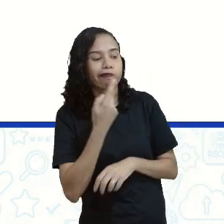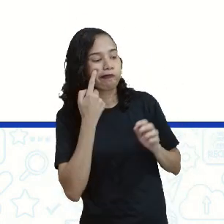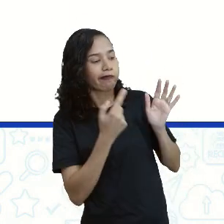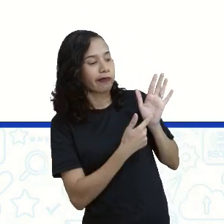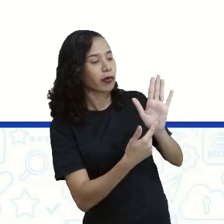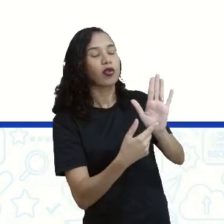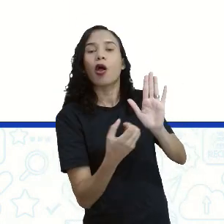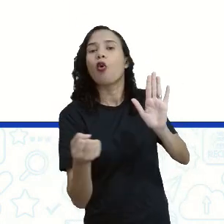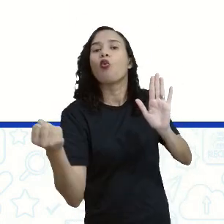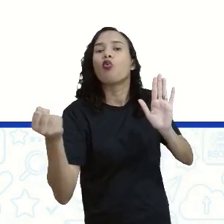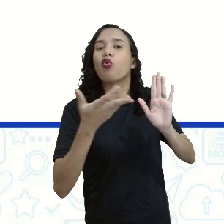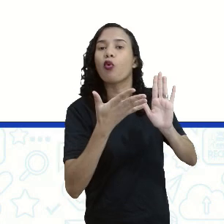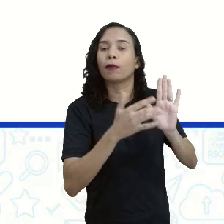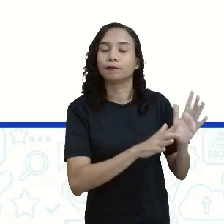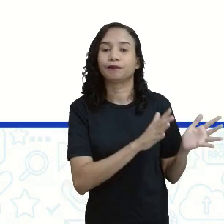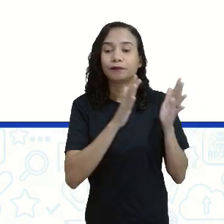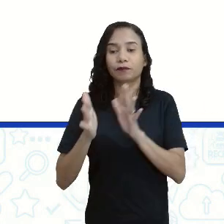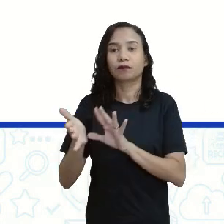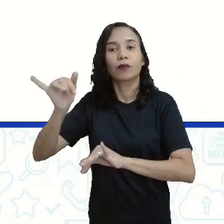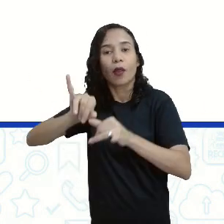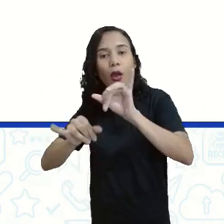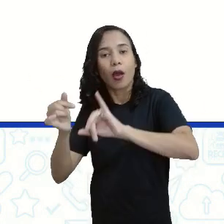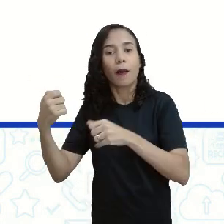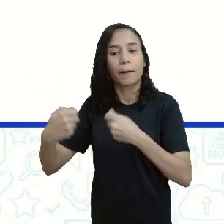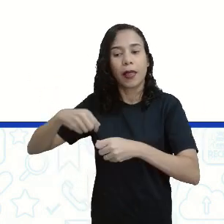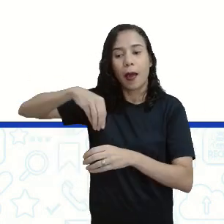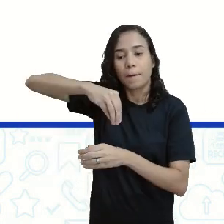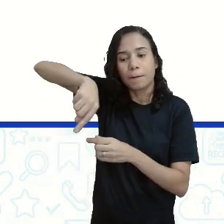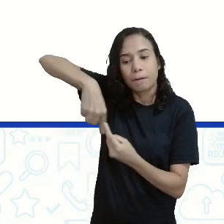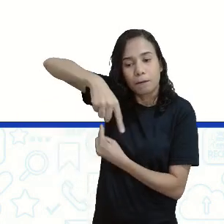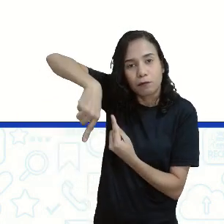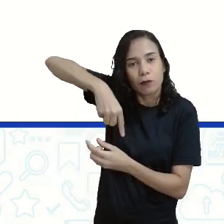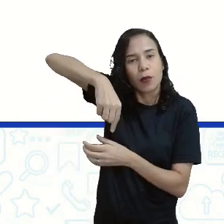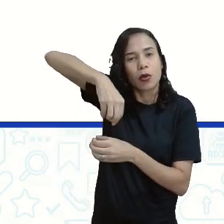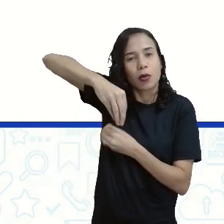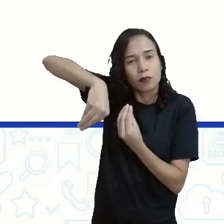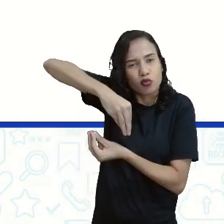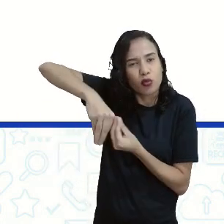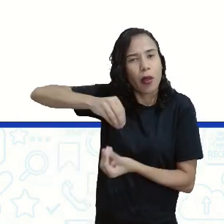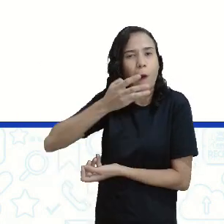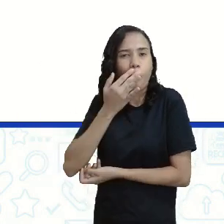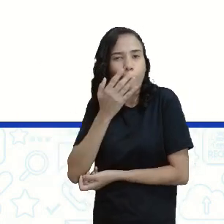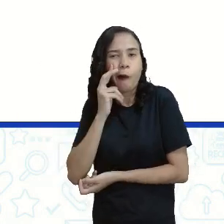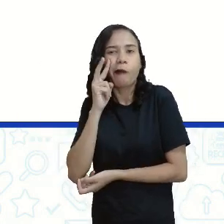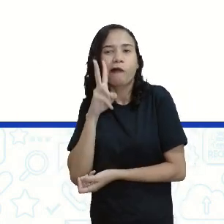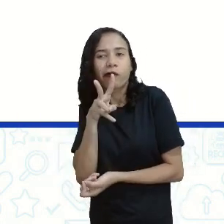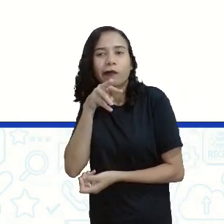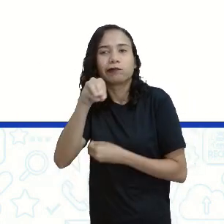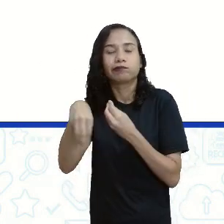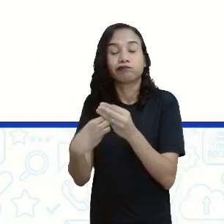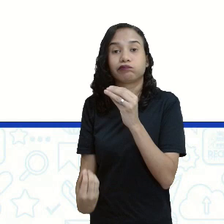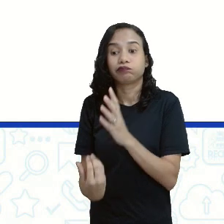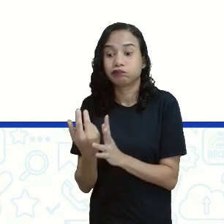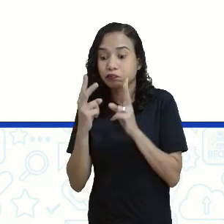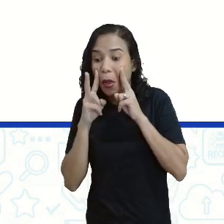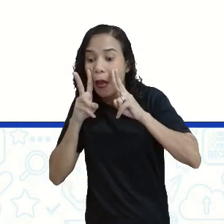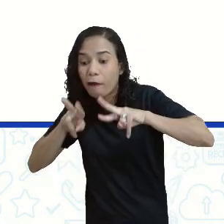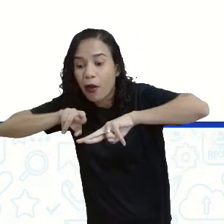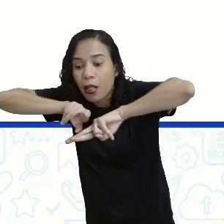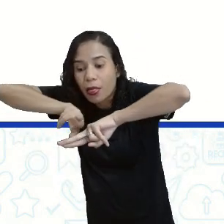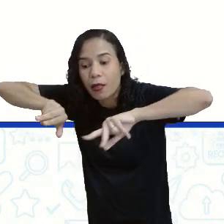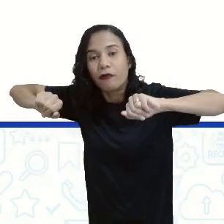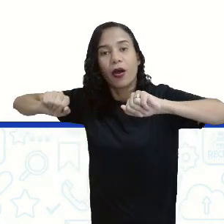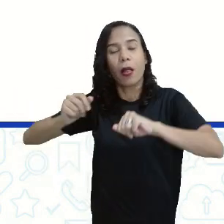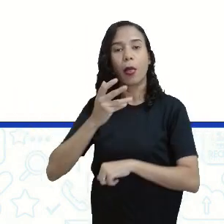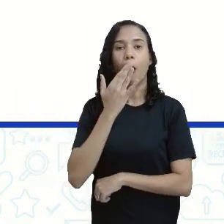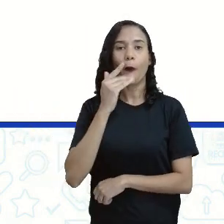fonte luminosa, né? E os corantes, quando a gente mistura as mesmas cores ali que a gente enxerga na luz, a gente vê outro tipo